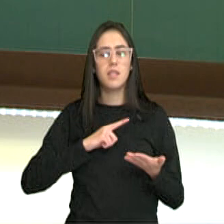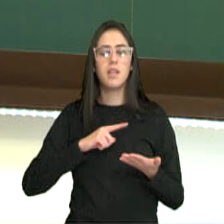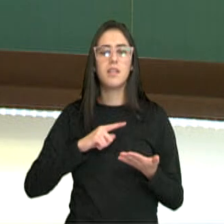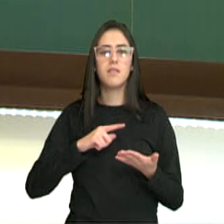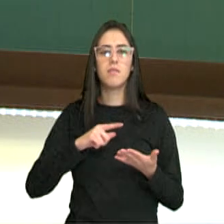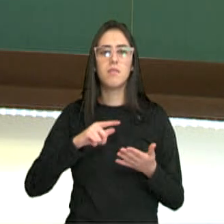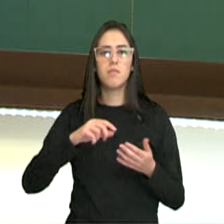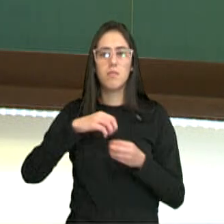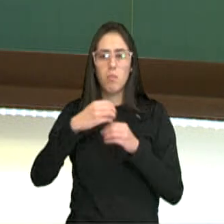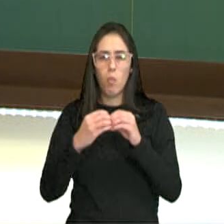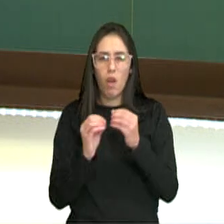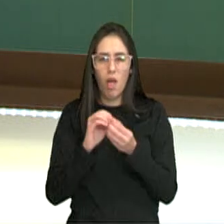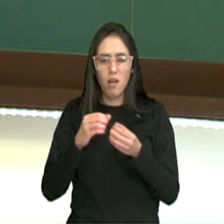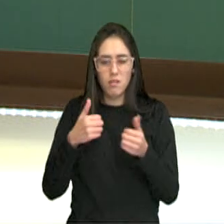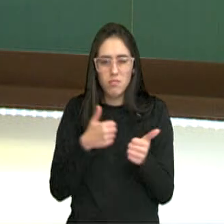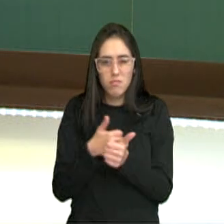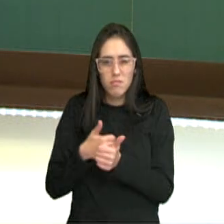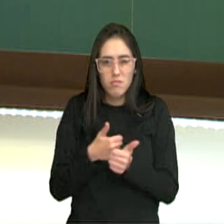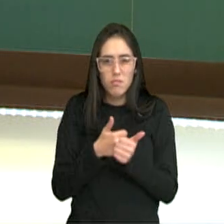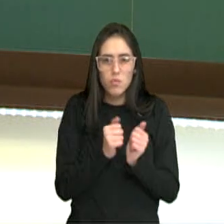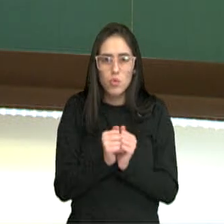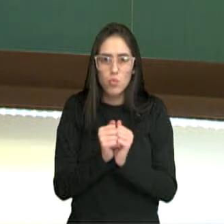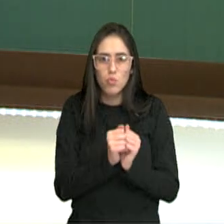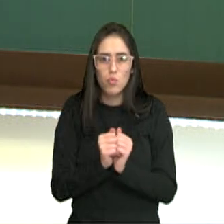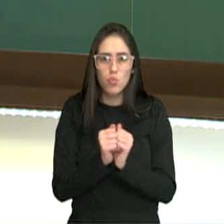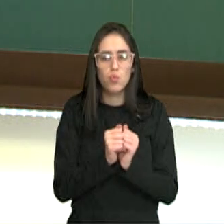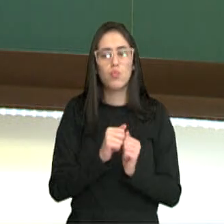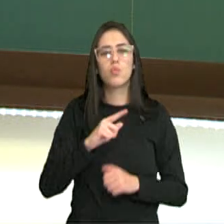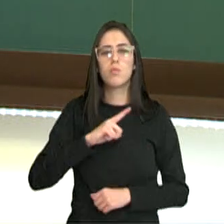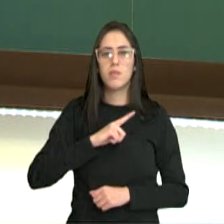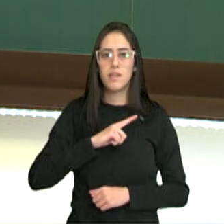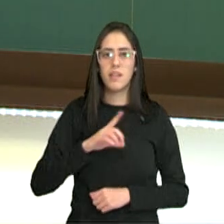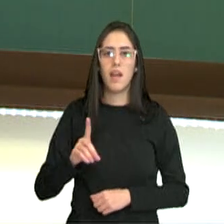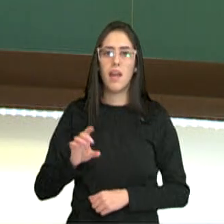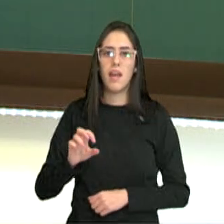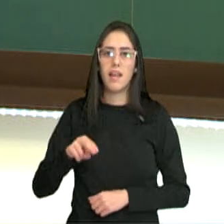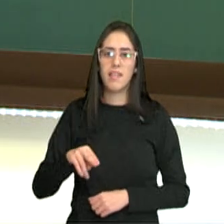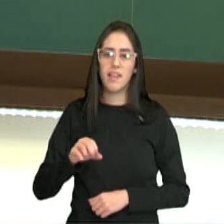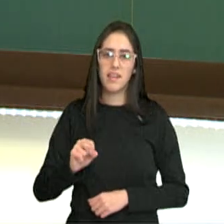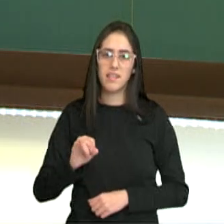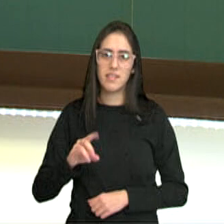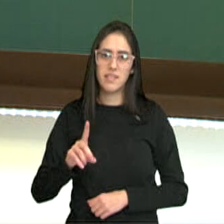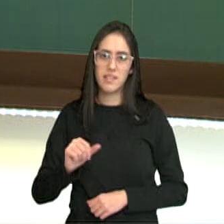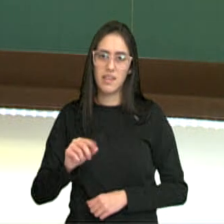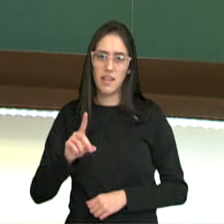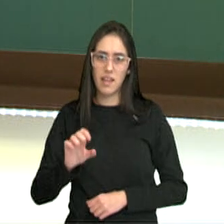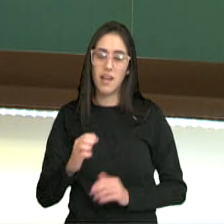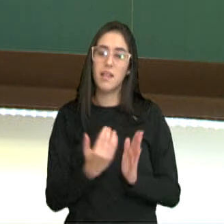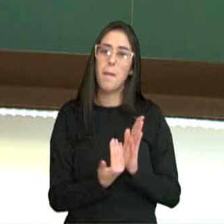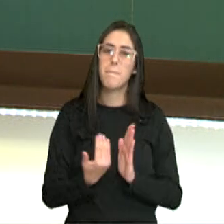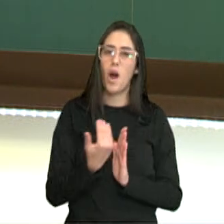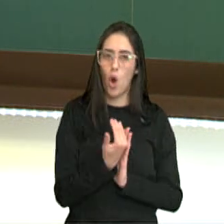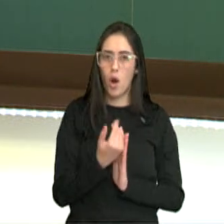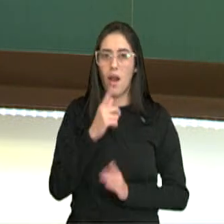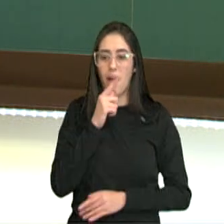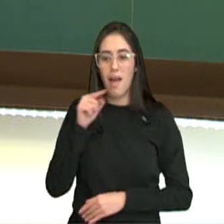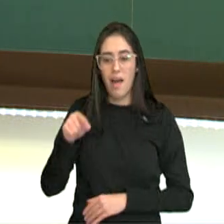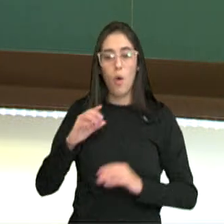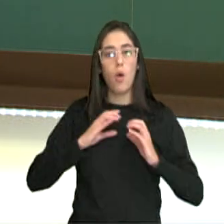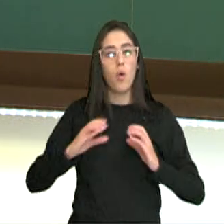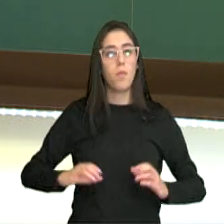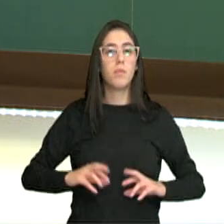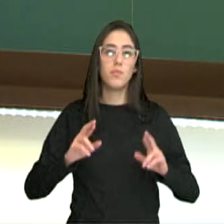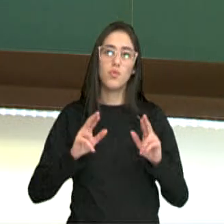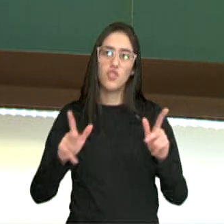gente tem mais matéria numa unidade menor de volume e aí a gente tem uma densidade maior. A água tem um comportamento diferente, que é muito importante